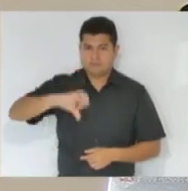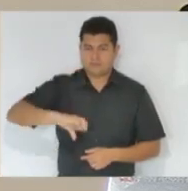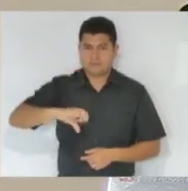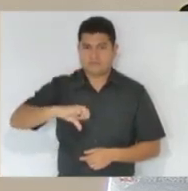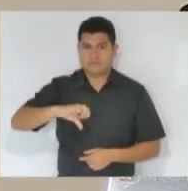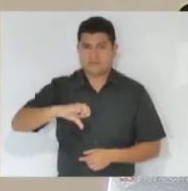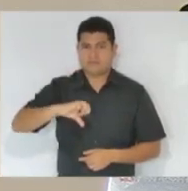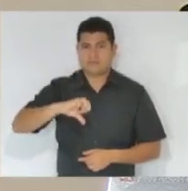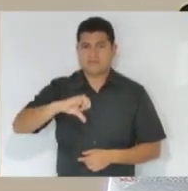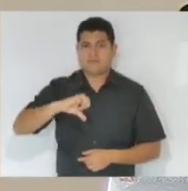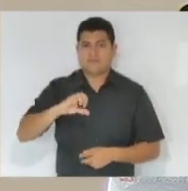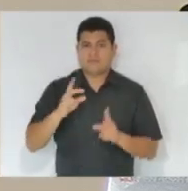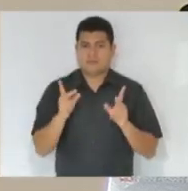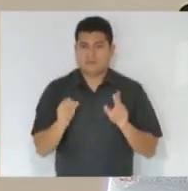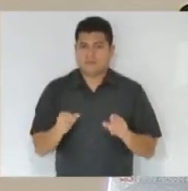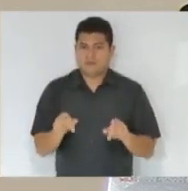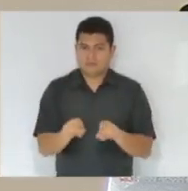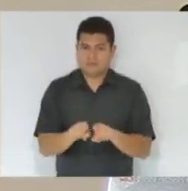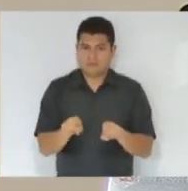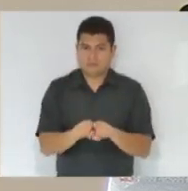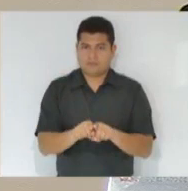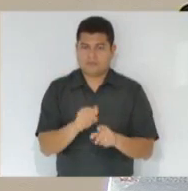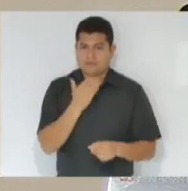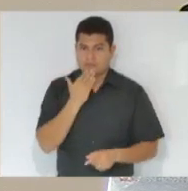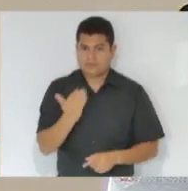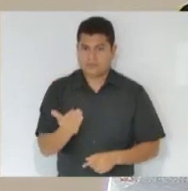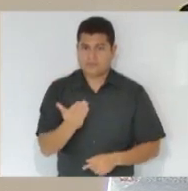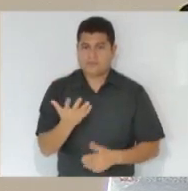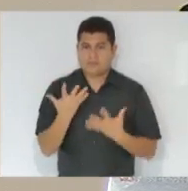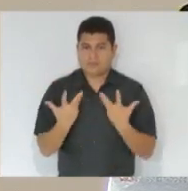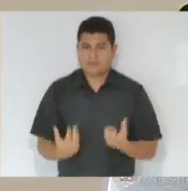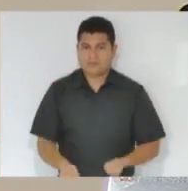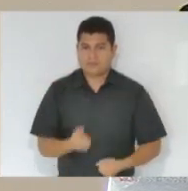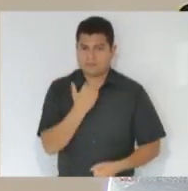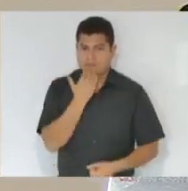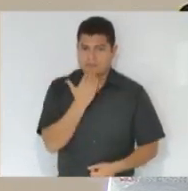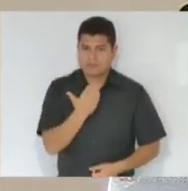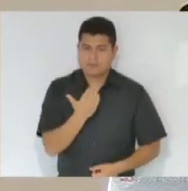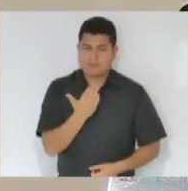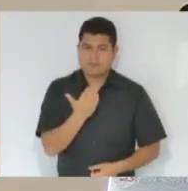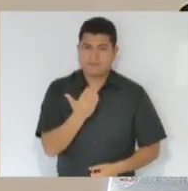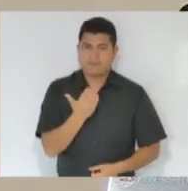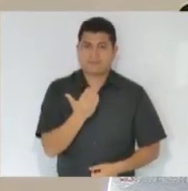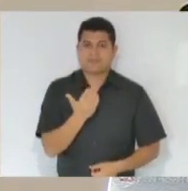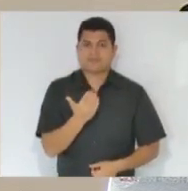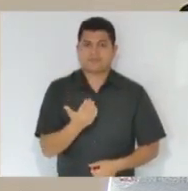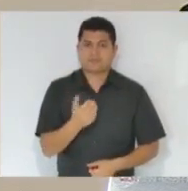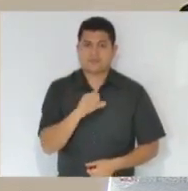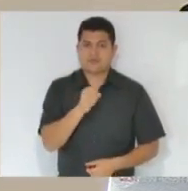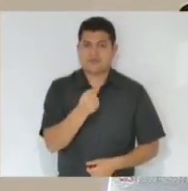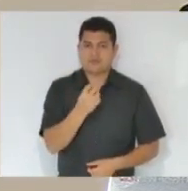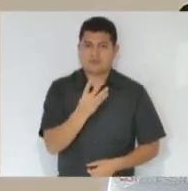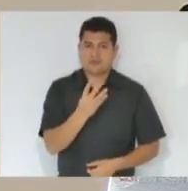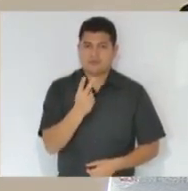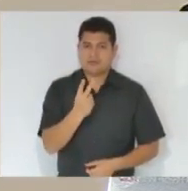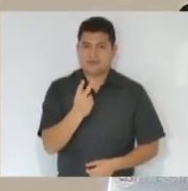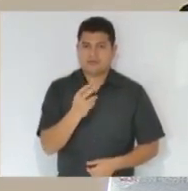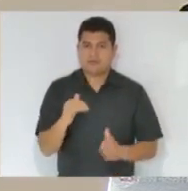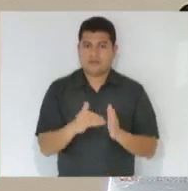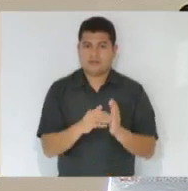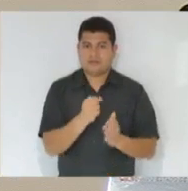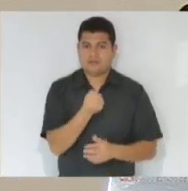865/2019. Igualmente, o senhor presidente deferiu os requerimentos números 842 a